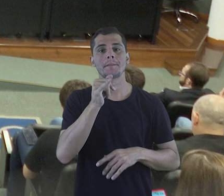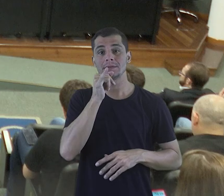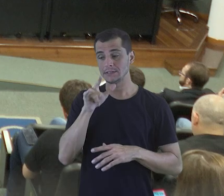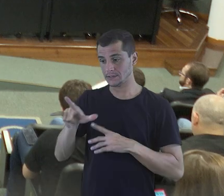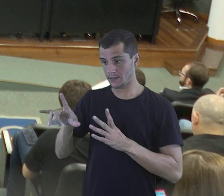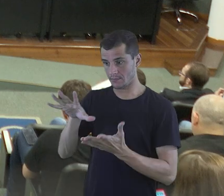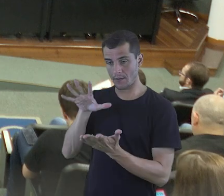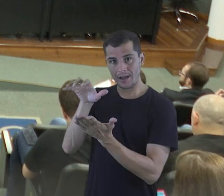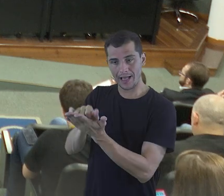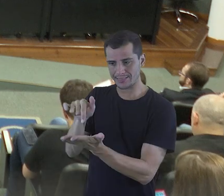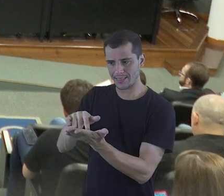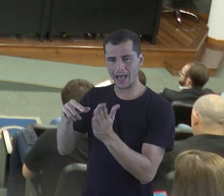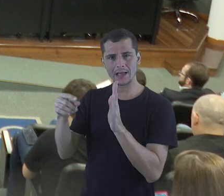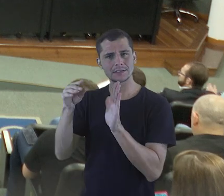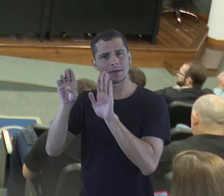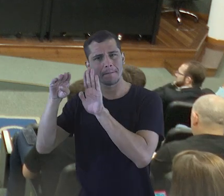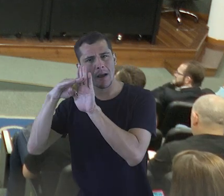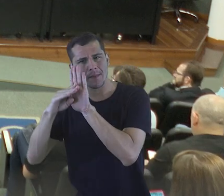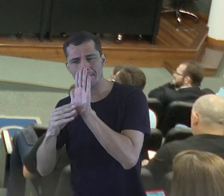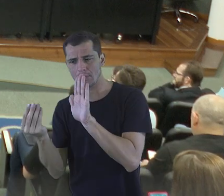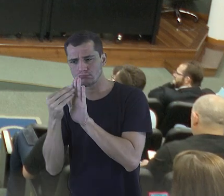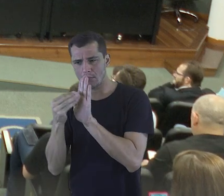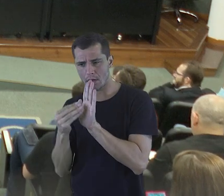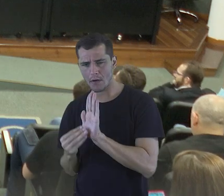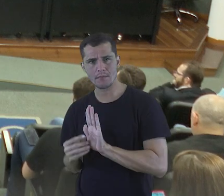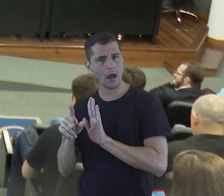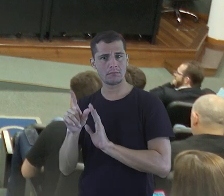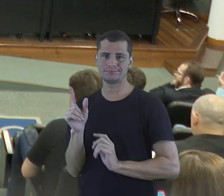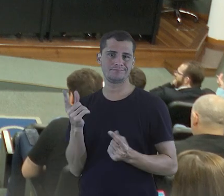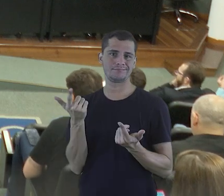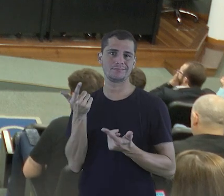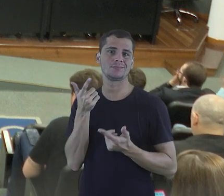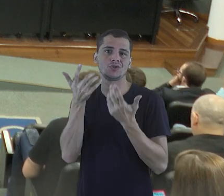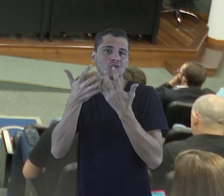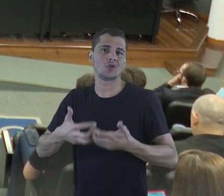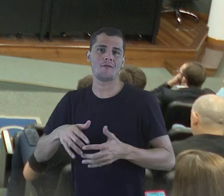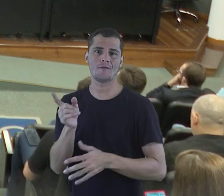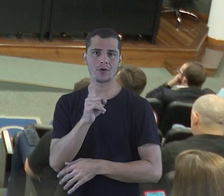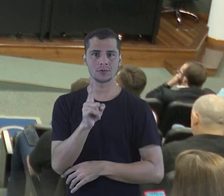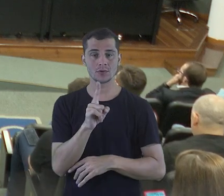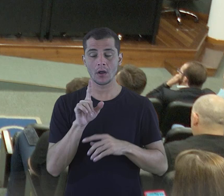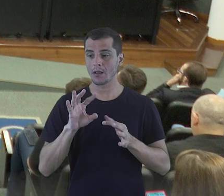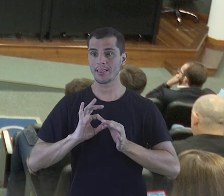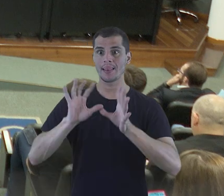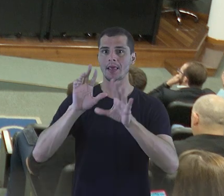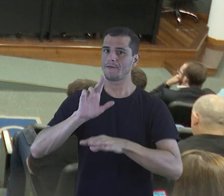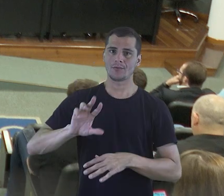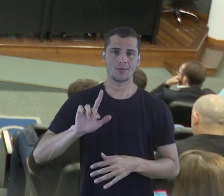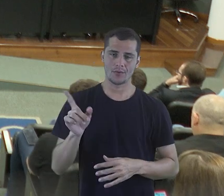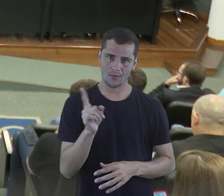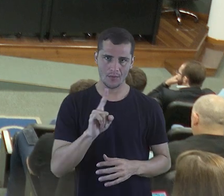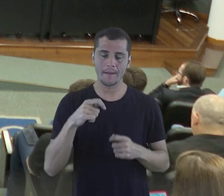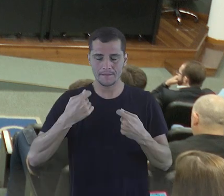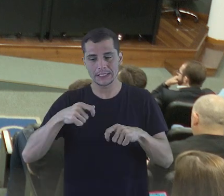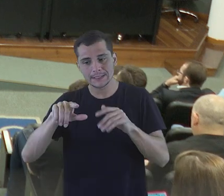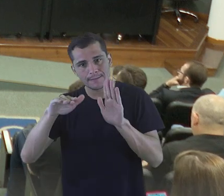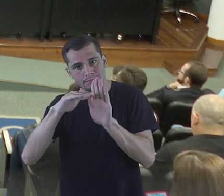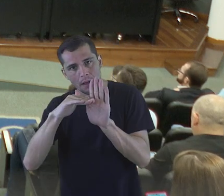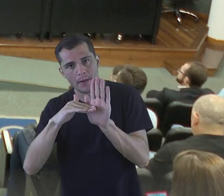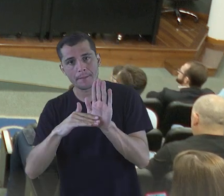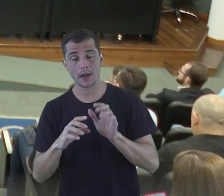não recebe ou seja uma forma de o teu consentimento não é livre ele é coagido né então assim